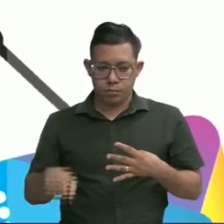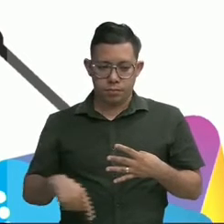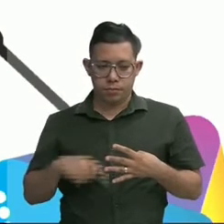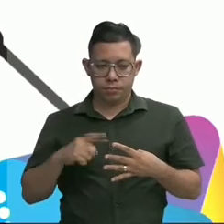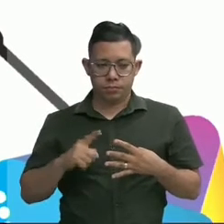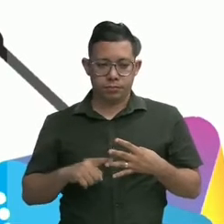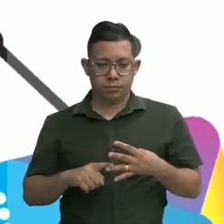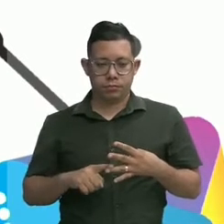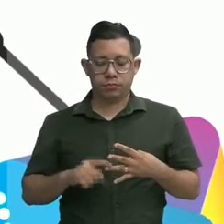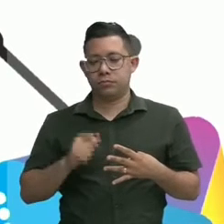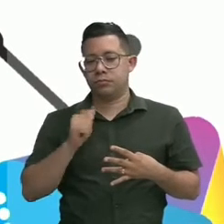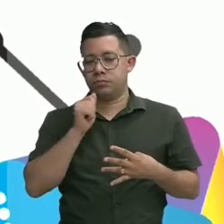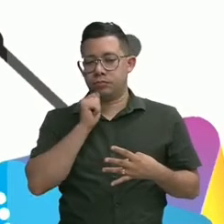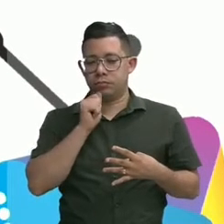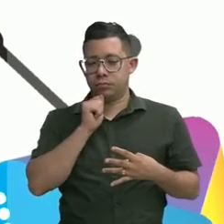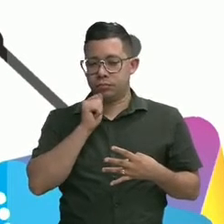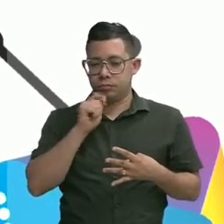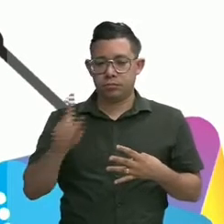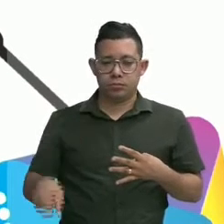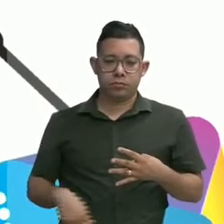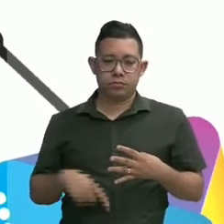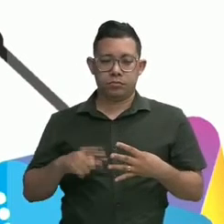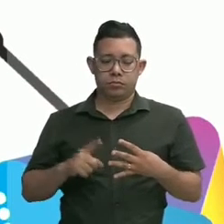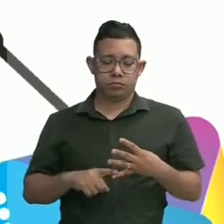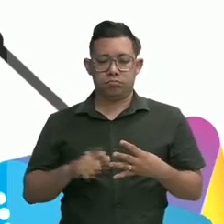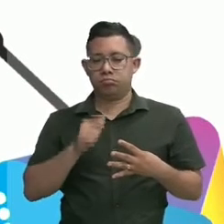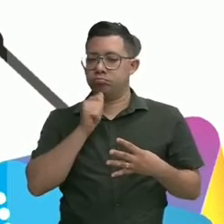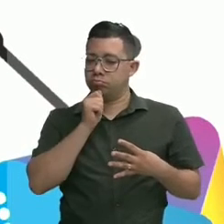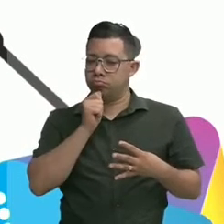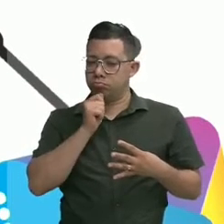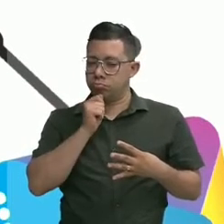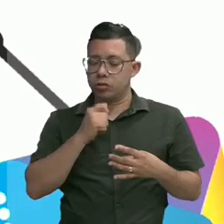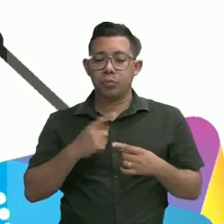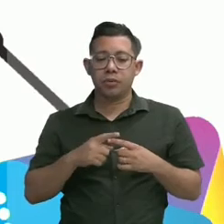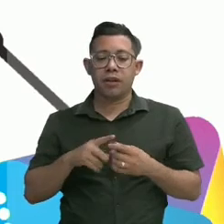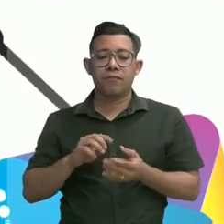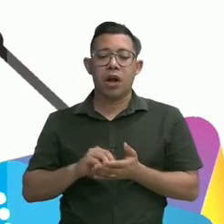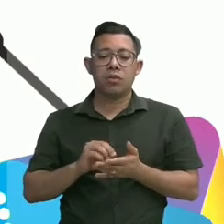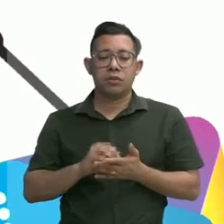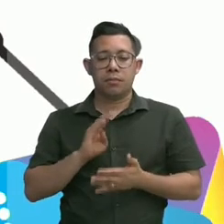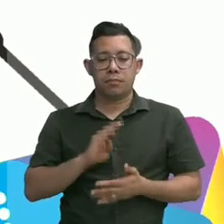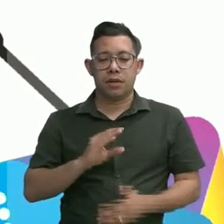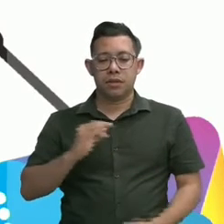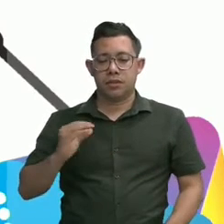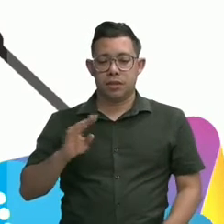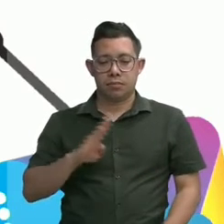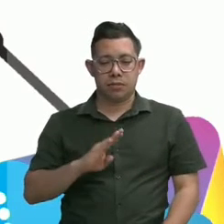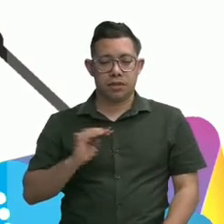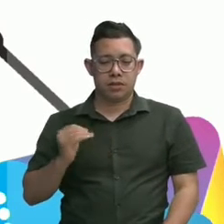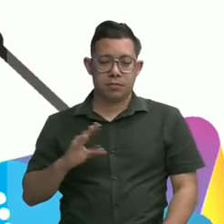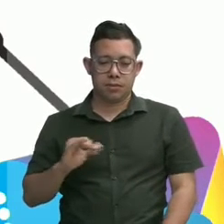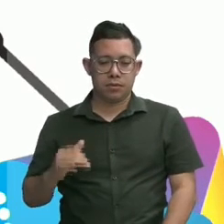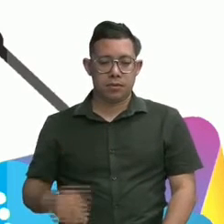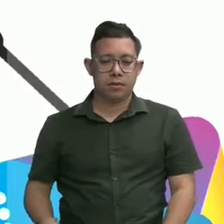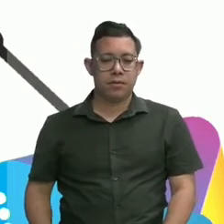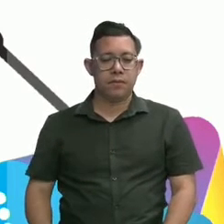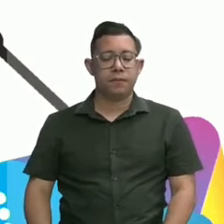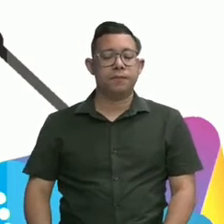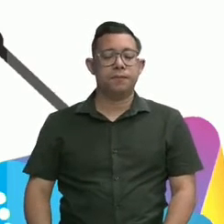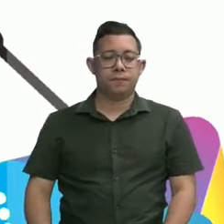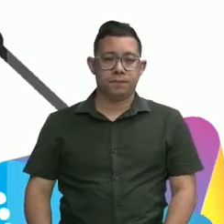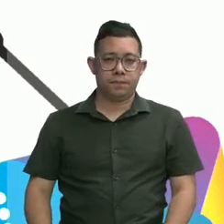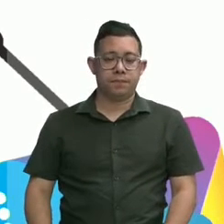no três uma incompleta faltando b e na quatro uma incompleta faltando B e C